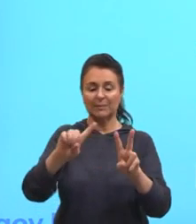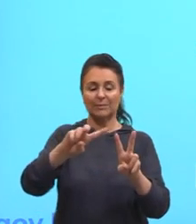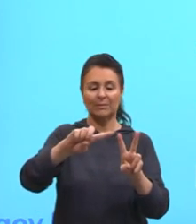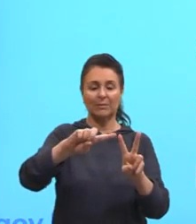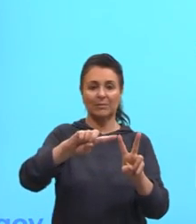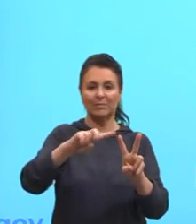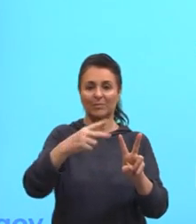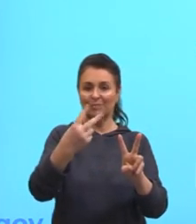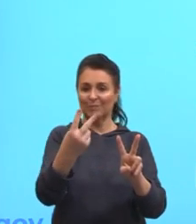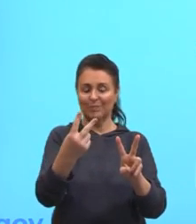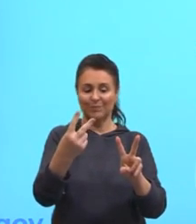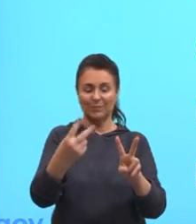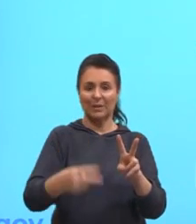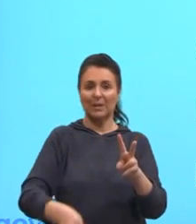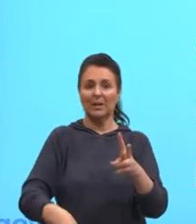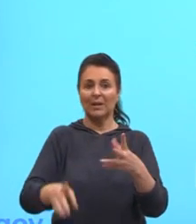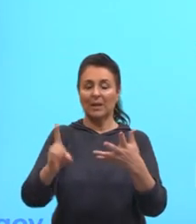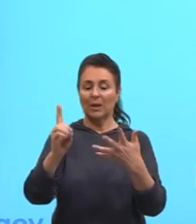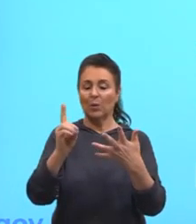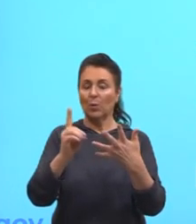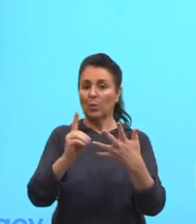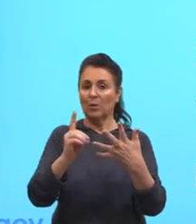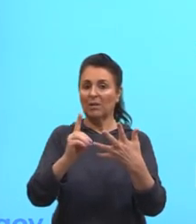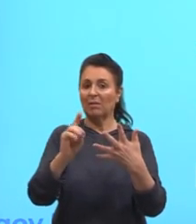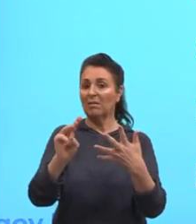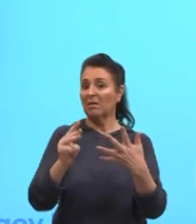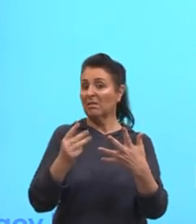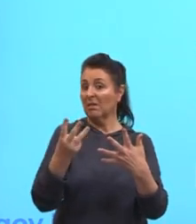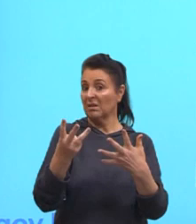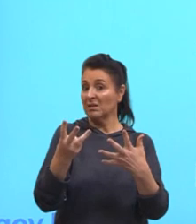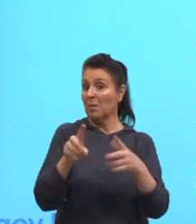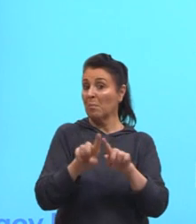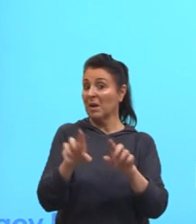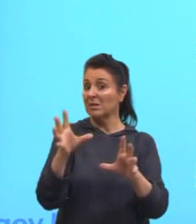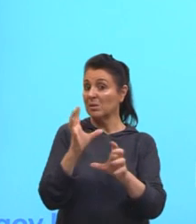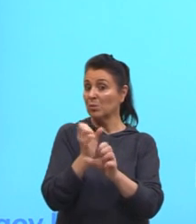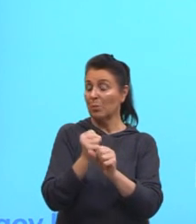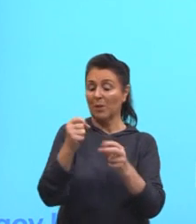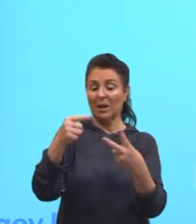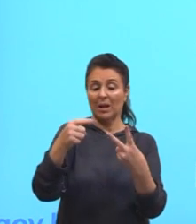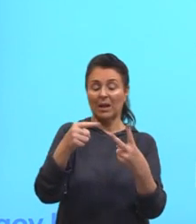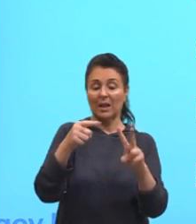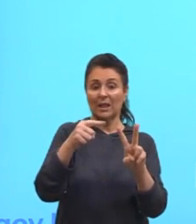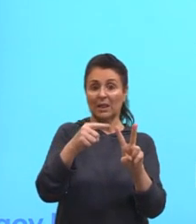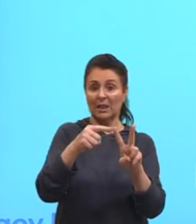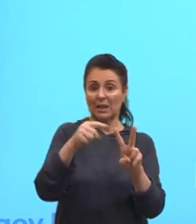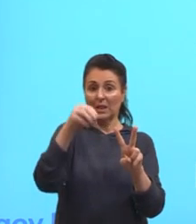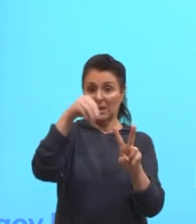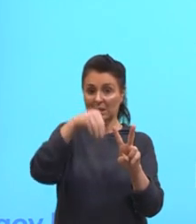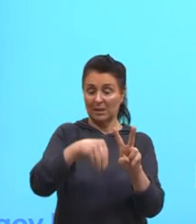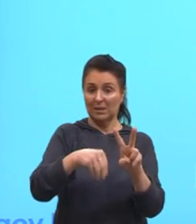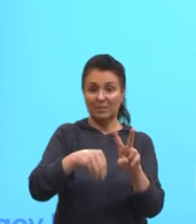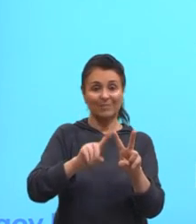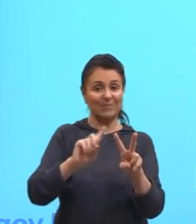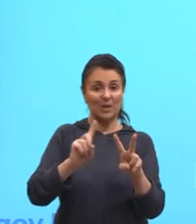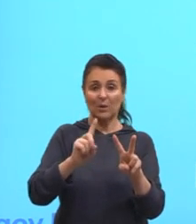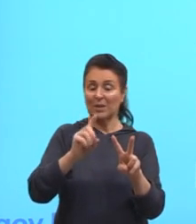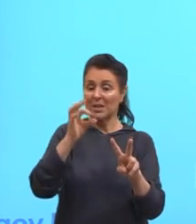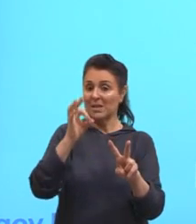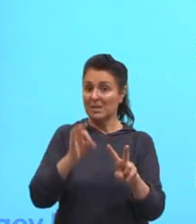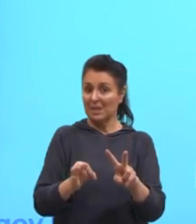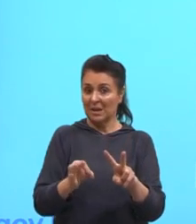dois a letra de tem o índice três mas tem ali a soma dentro da raiz então também não está correto